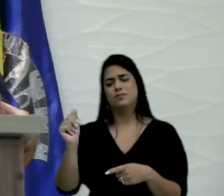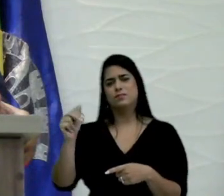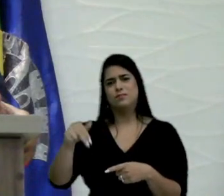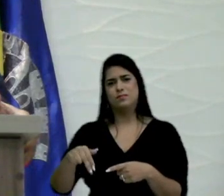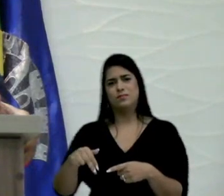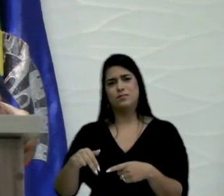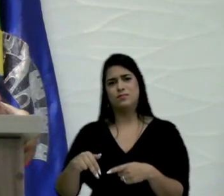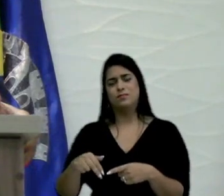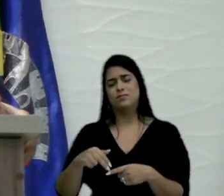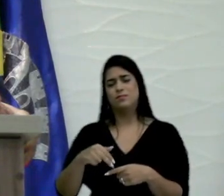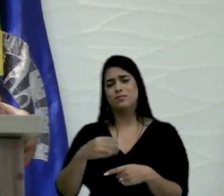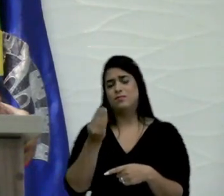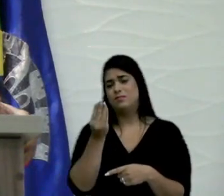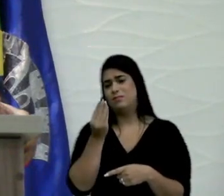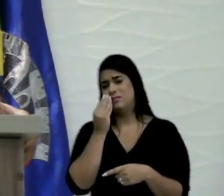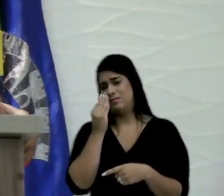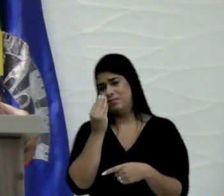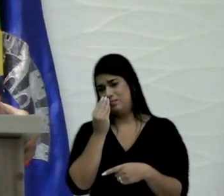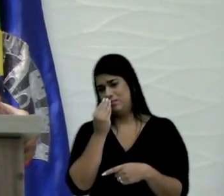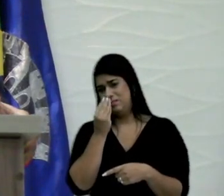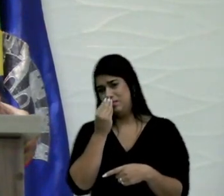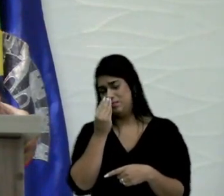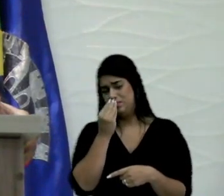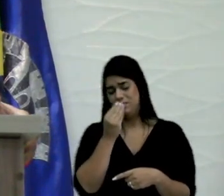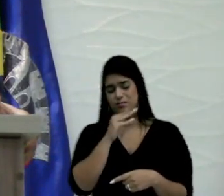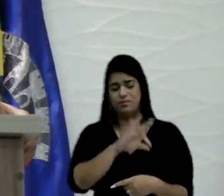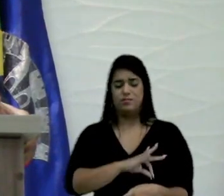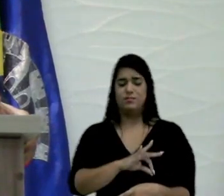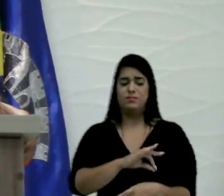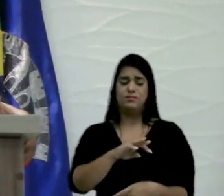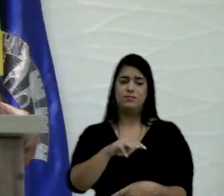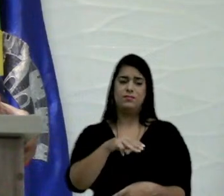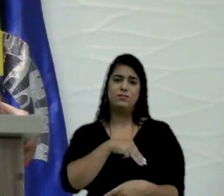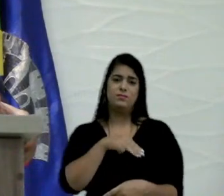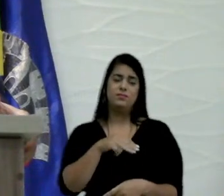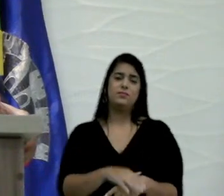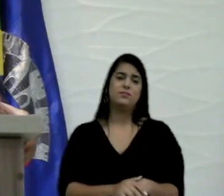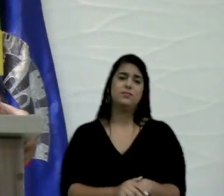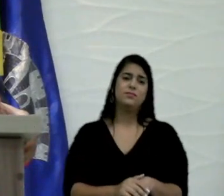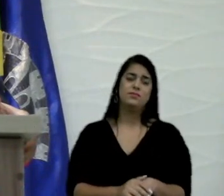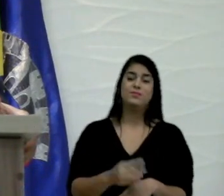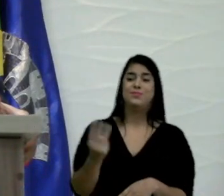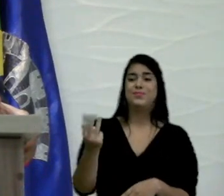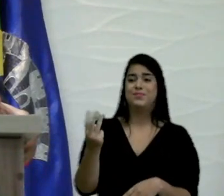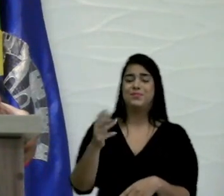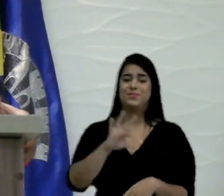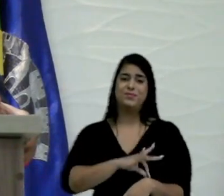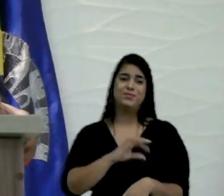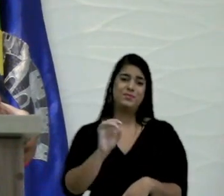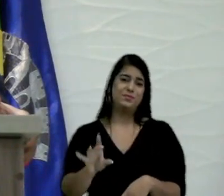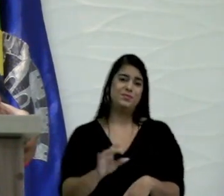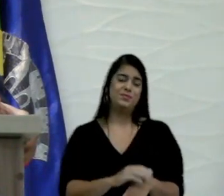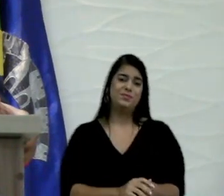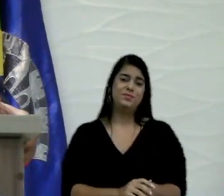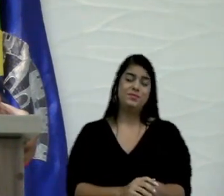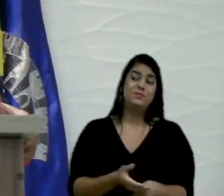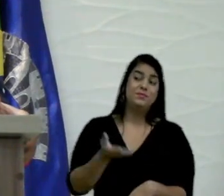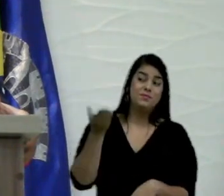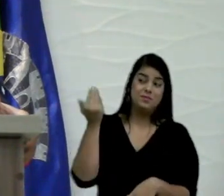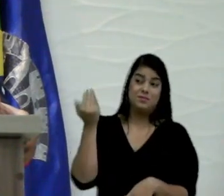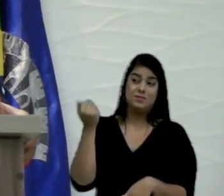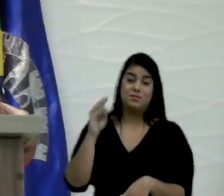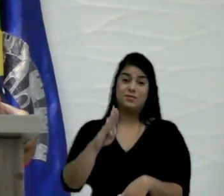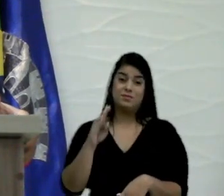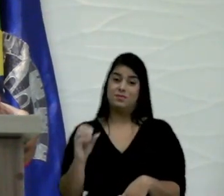enfraquecimento da nossa Polícia Militar que passamos aqui muito tempo com três policiais aqui antigamente nemhum